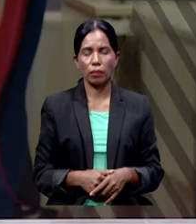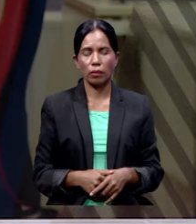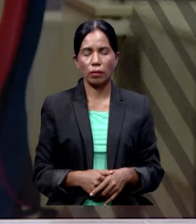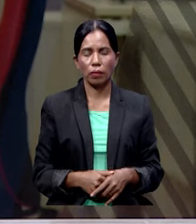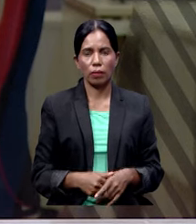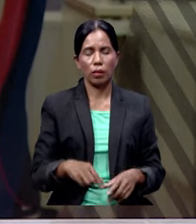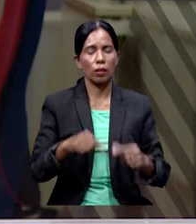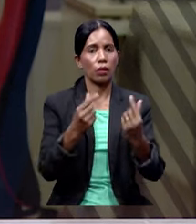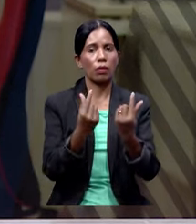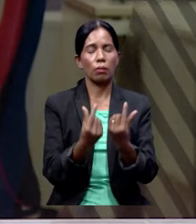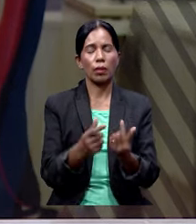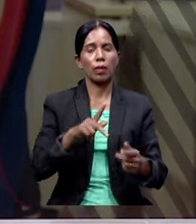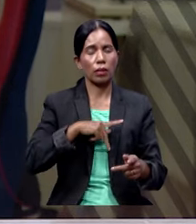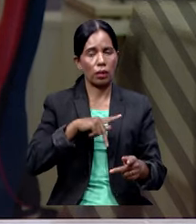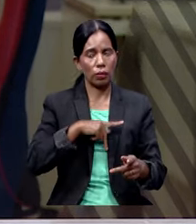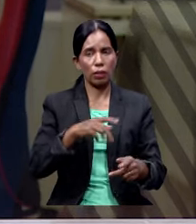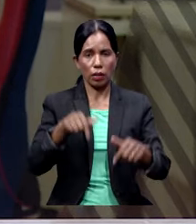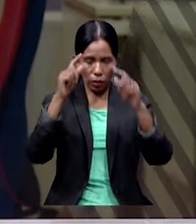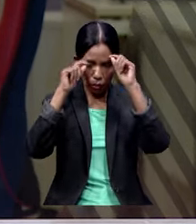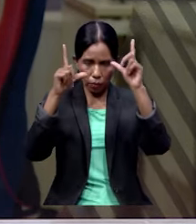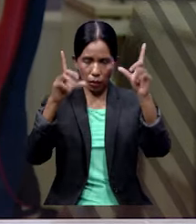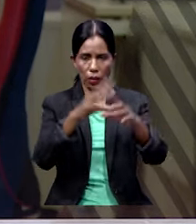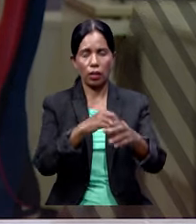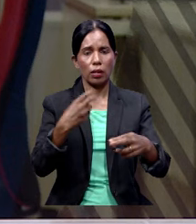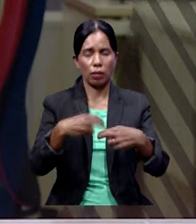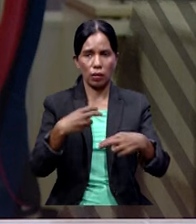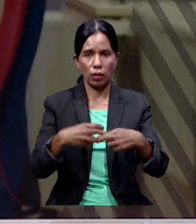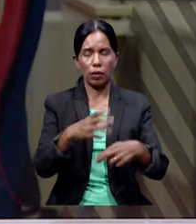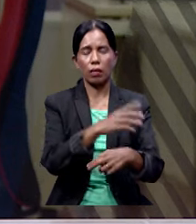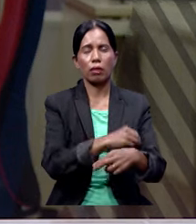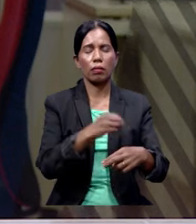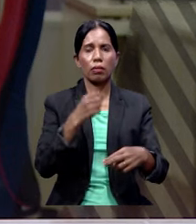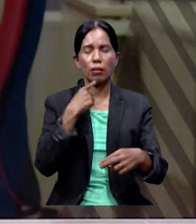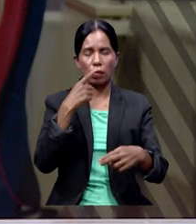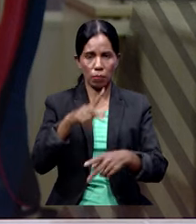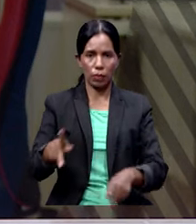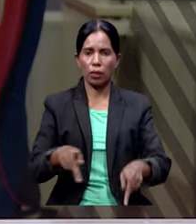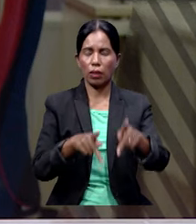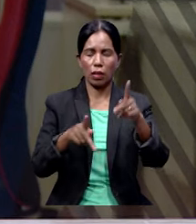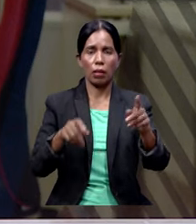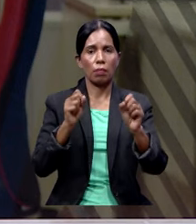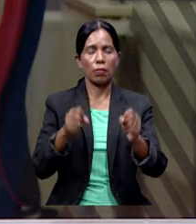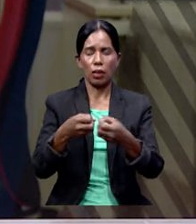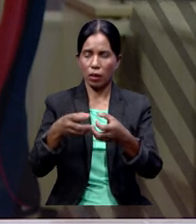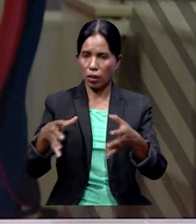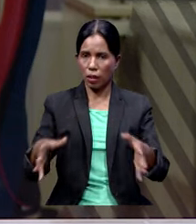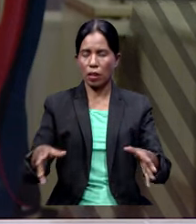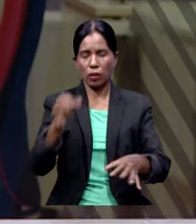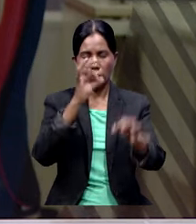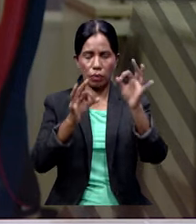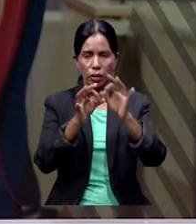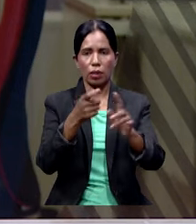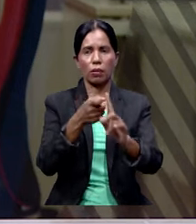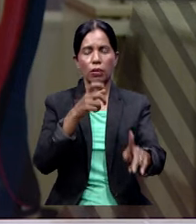Setor Saúde e Timor-Leste e aquela situação difícil nelaram. Nossa preocupação público ne bebele lá com confiança russi